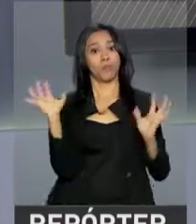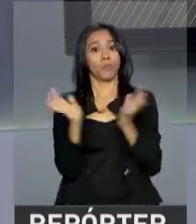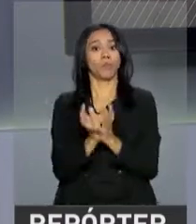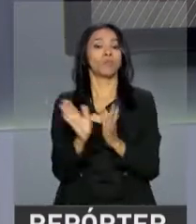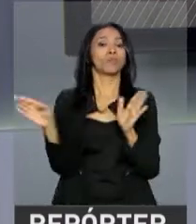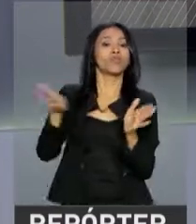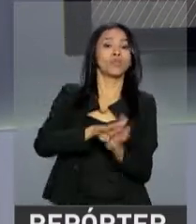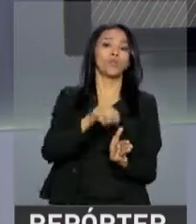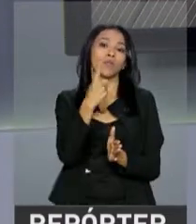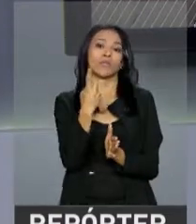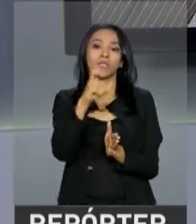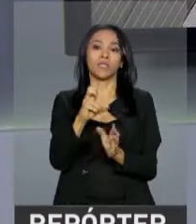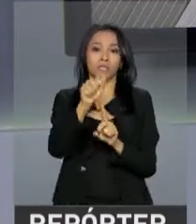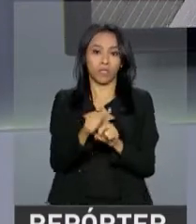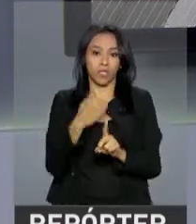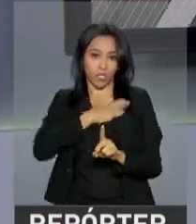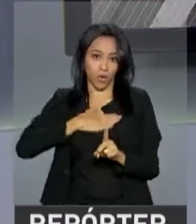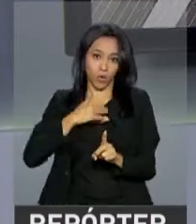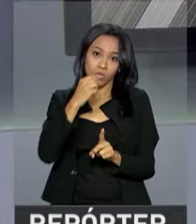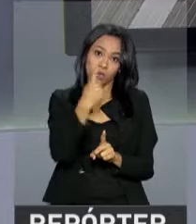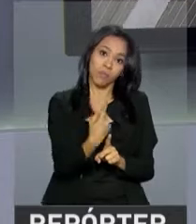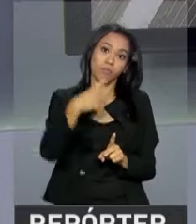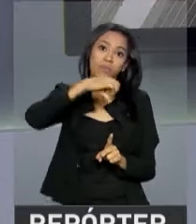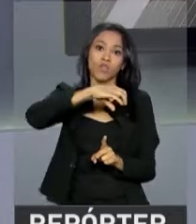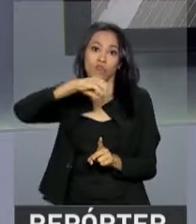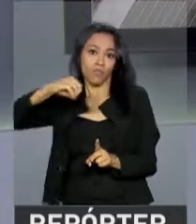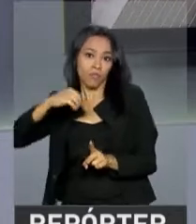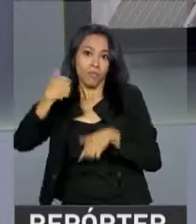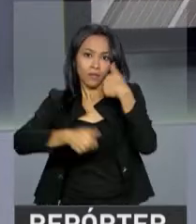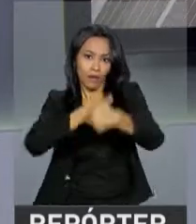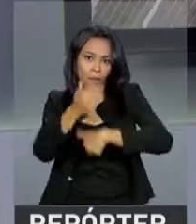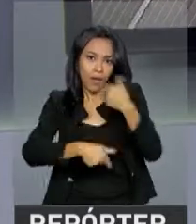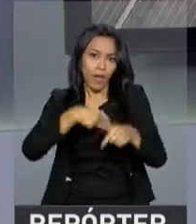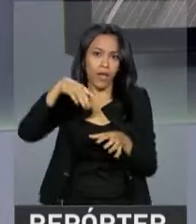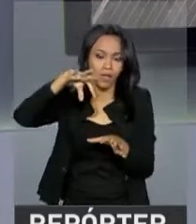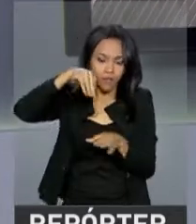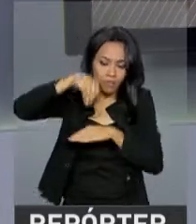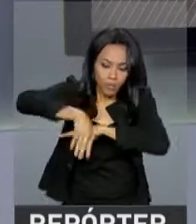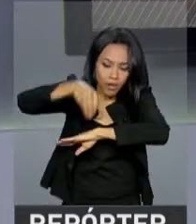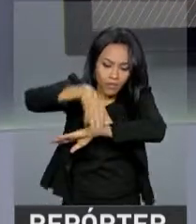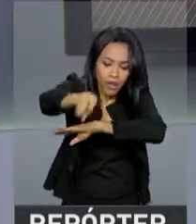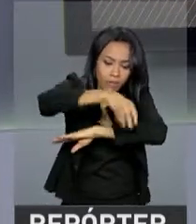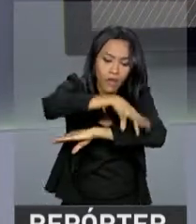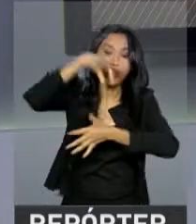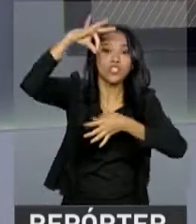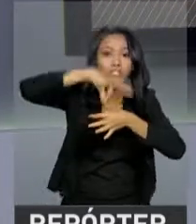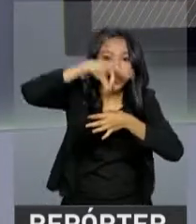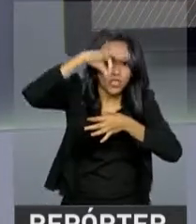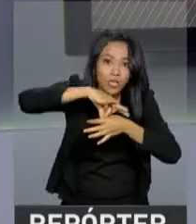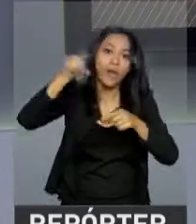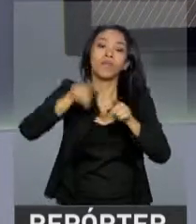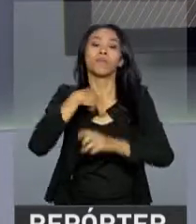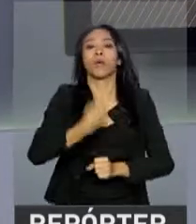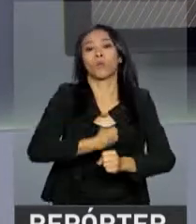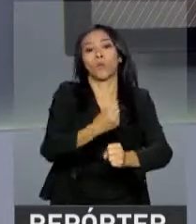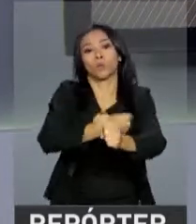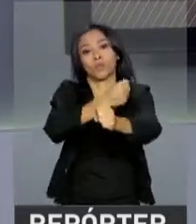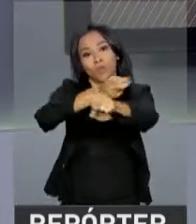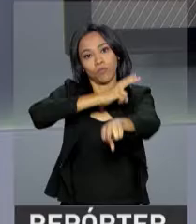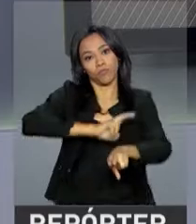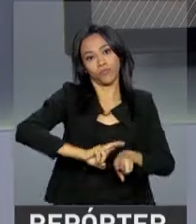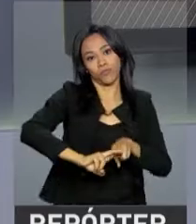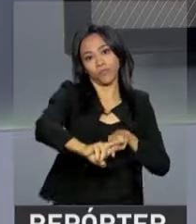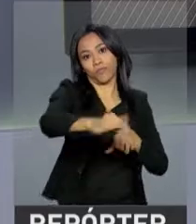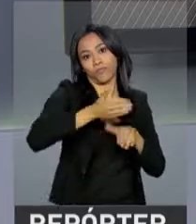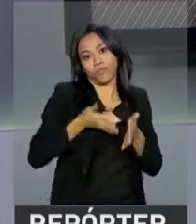de agosto de 1900 para trabalhar no cultivo do chá em são paulo e na implantação de uma ferrovia no rio de janeiro que é a